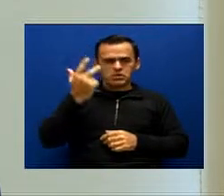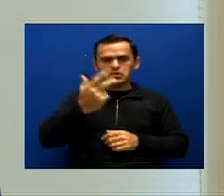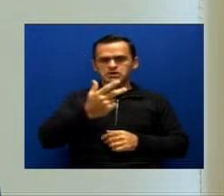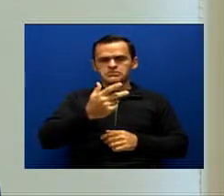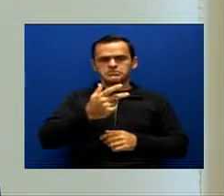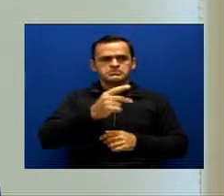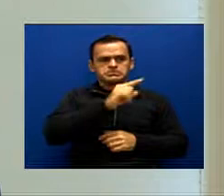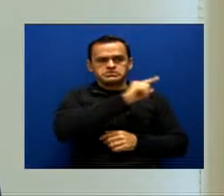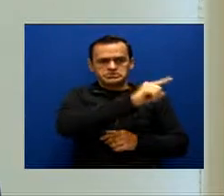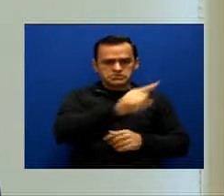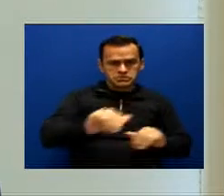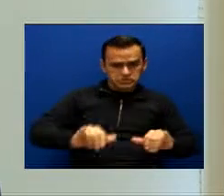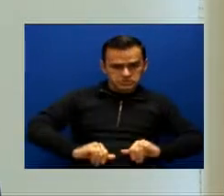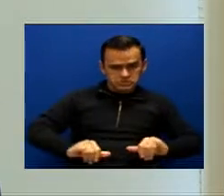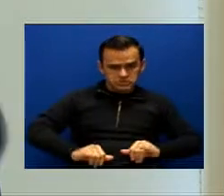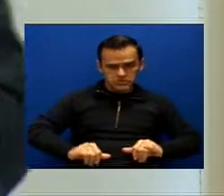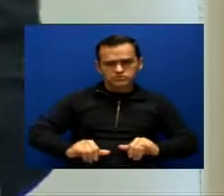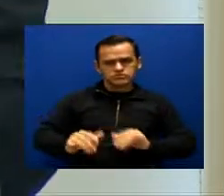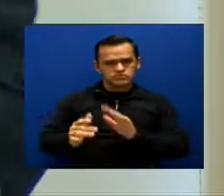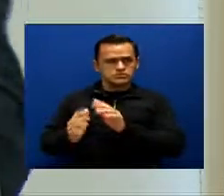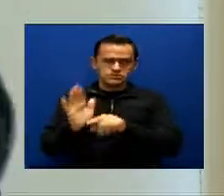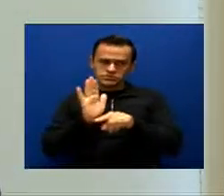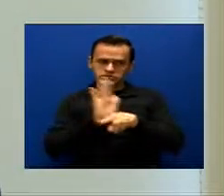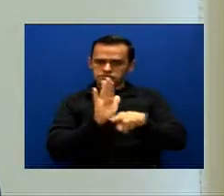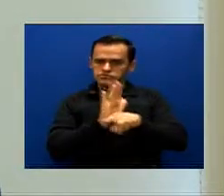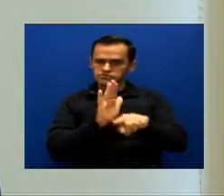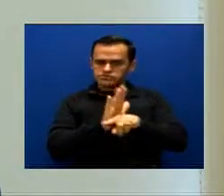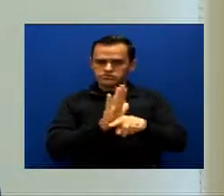Vossa Excelência fazendo isso nessa casa. Era isso, senhor presidente.